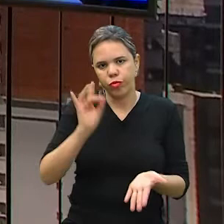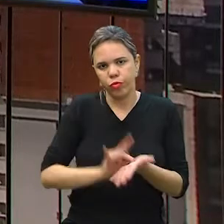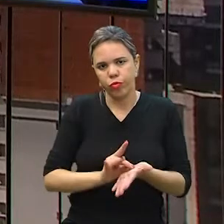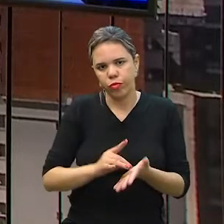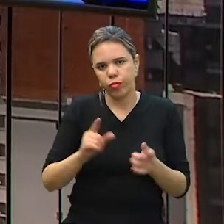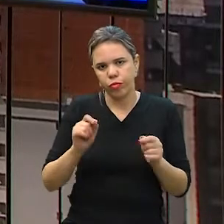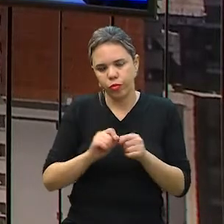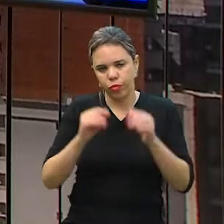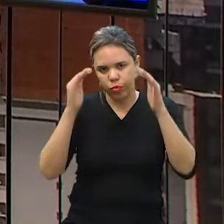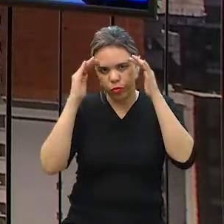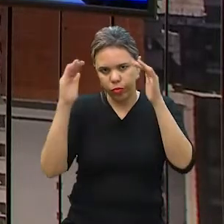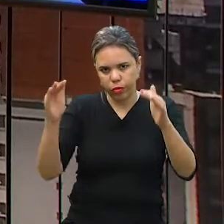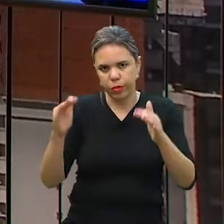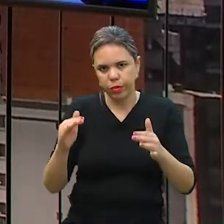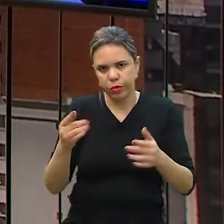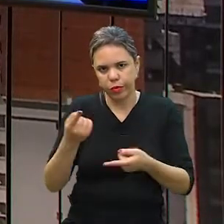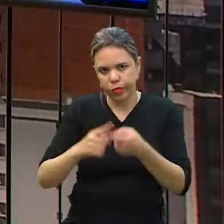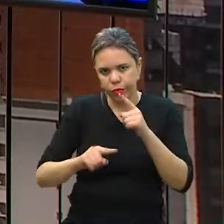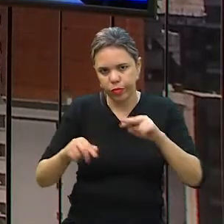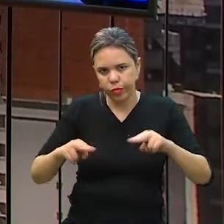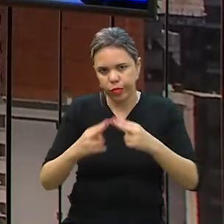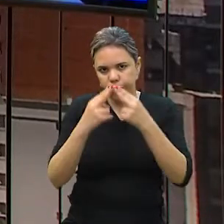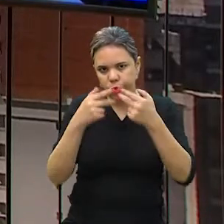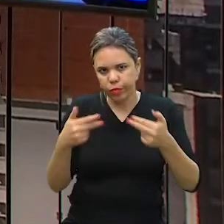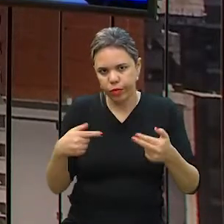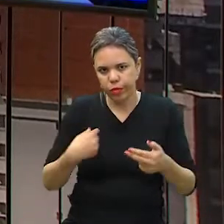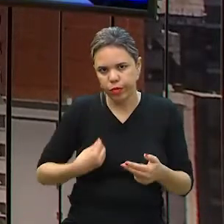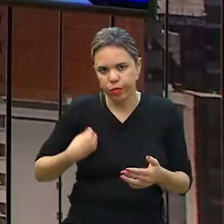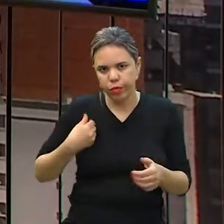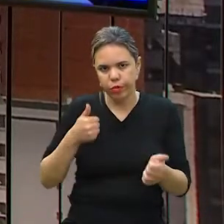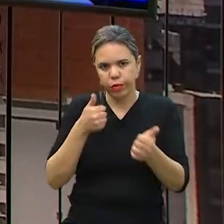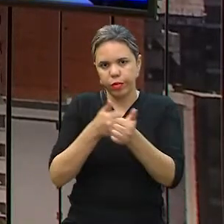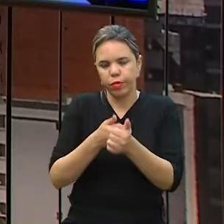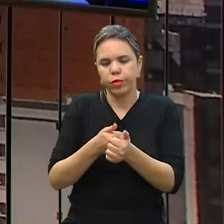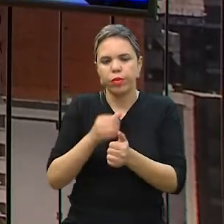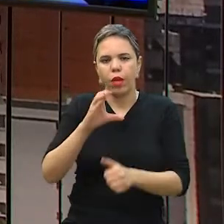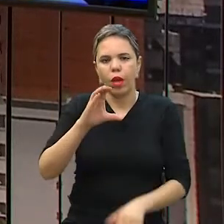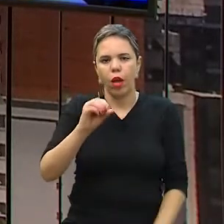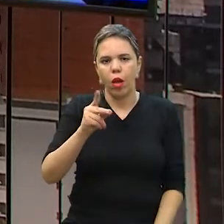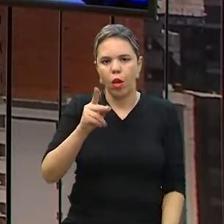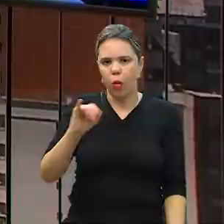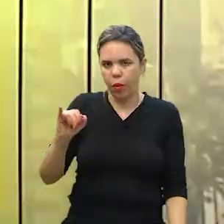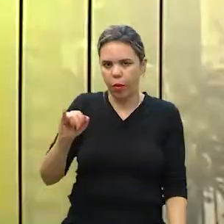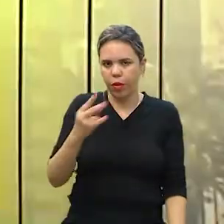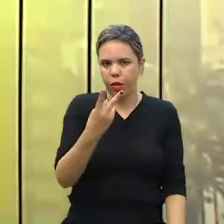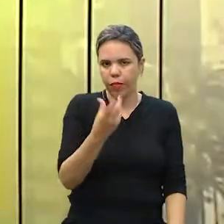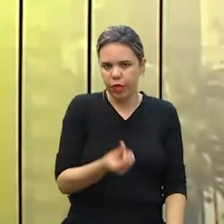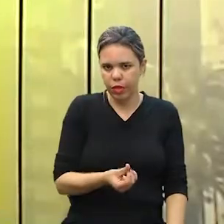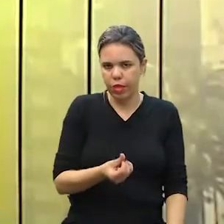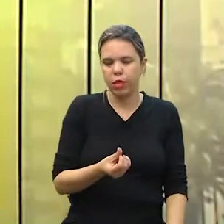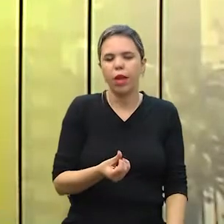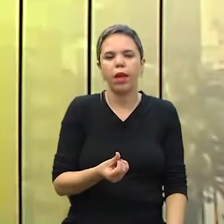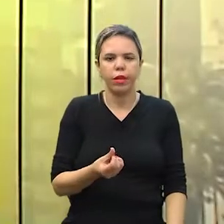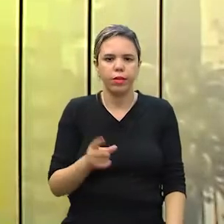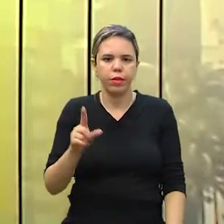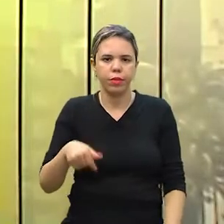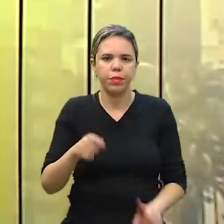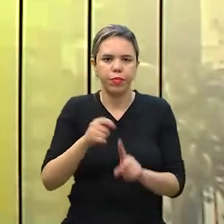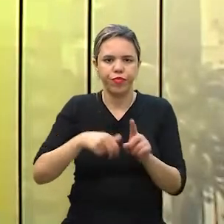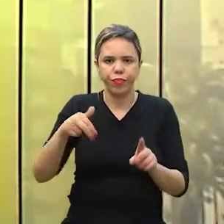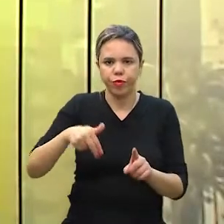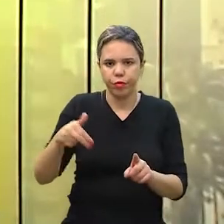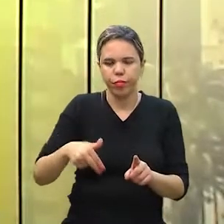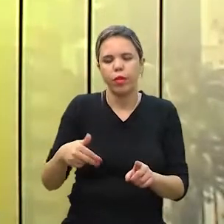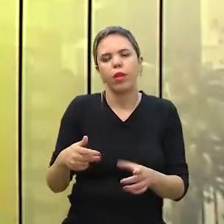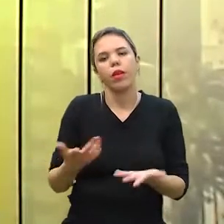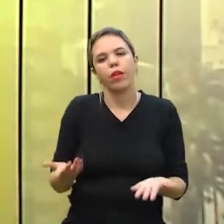têm que ser cumpridos, de Acordo de Paris. Aliás, estamos às vésperas da COP26, né, que vai ser na Escócia no mês de